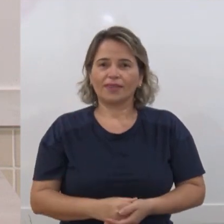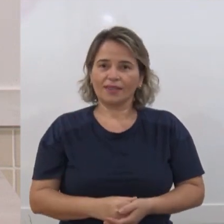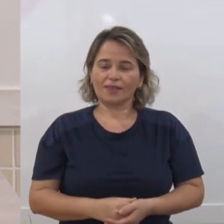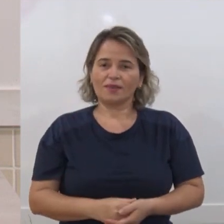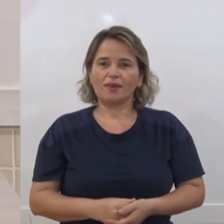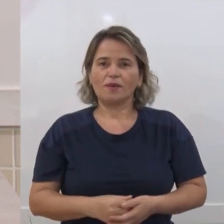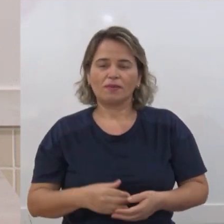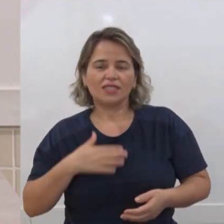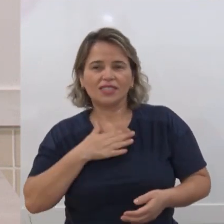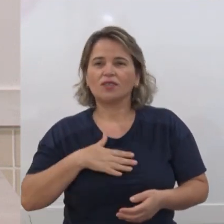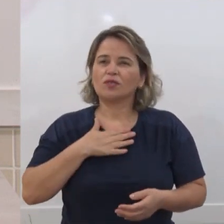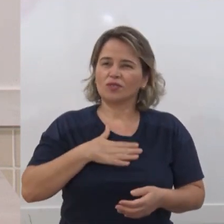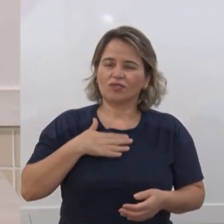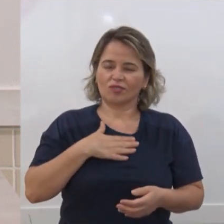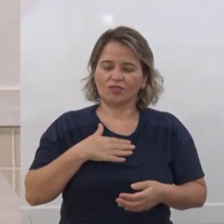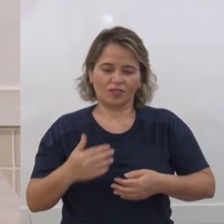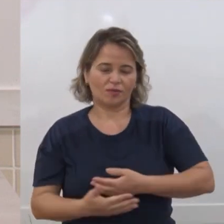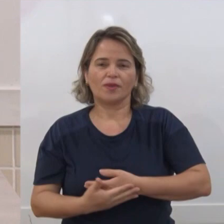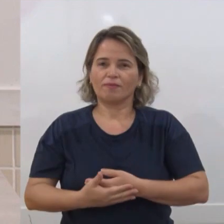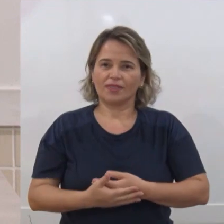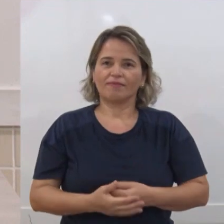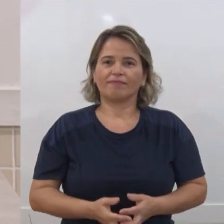muito prazerosa para ele.